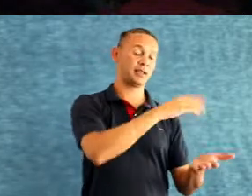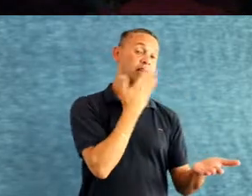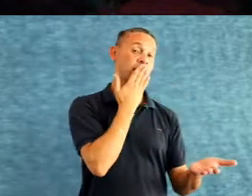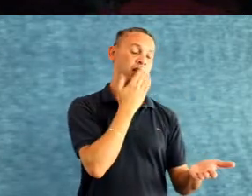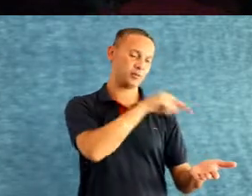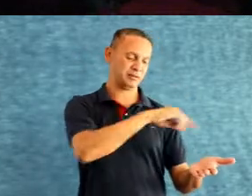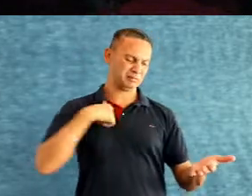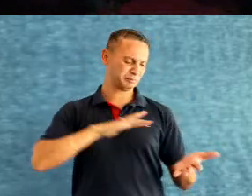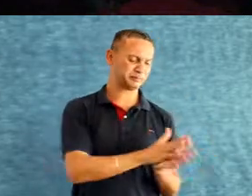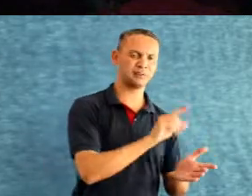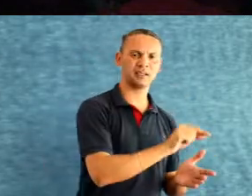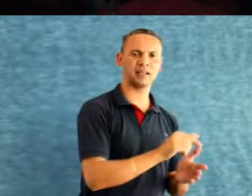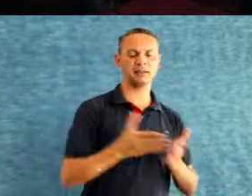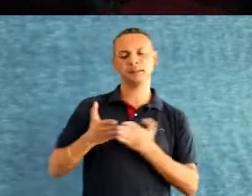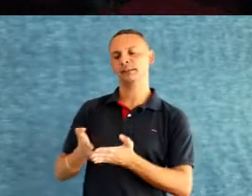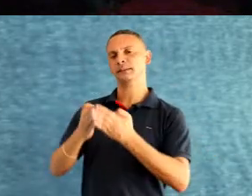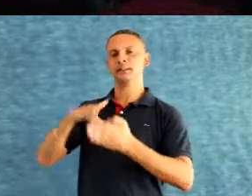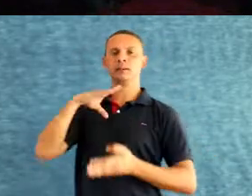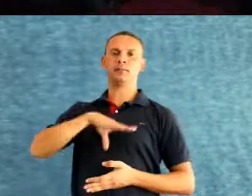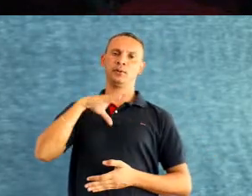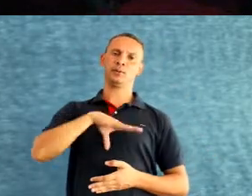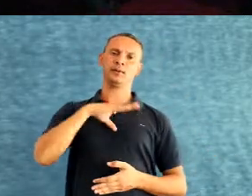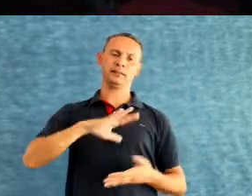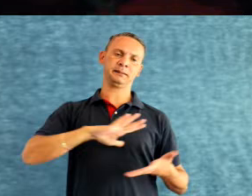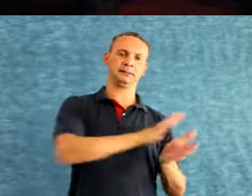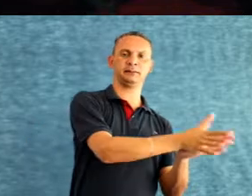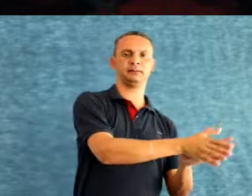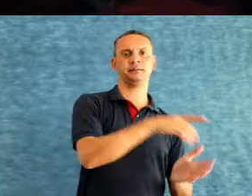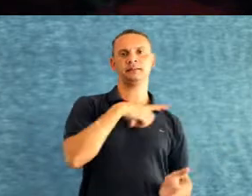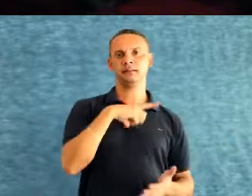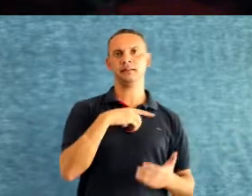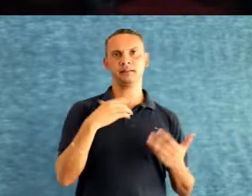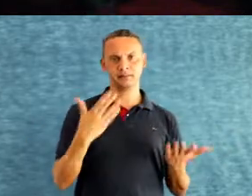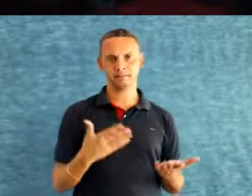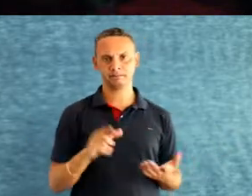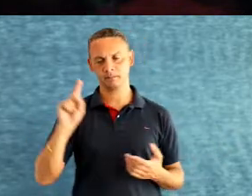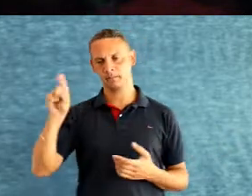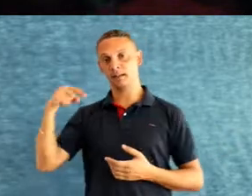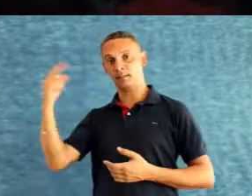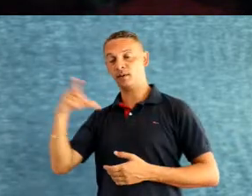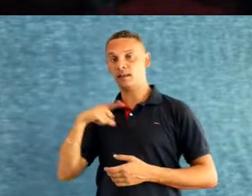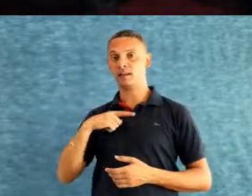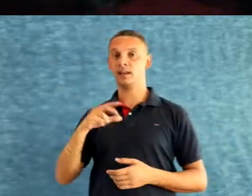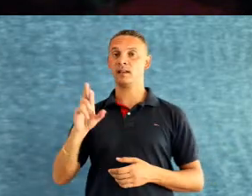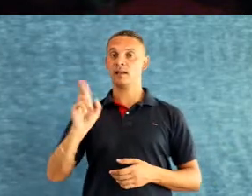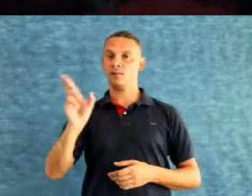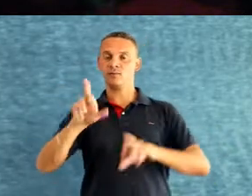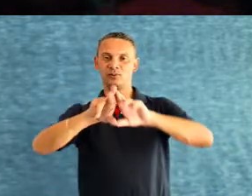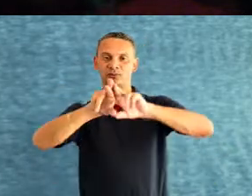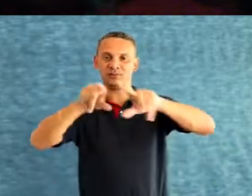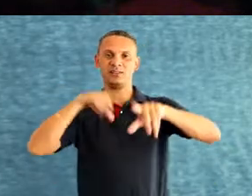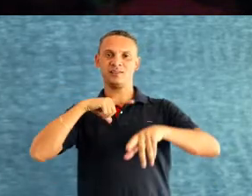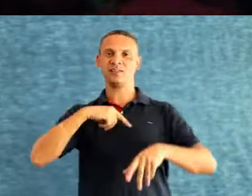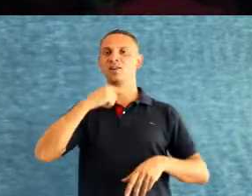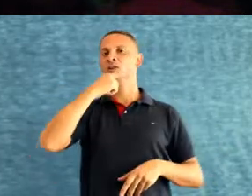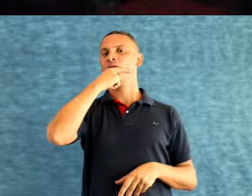os protagonistas são os liberais, com destaque para Nunes Machado, o herói da Revolução Praeira, e os antagonistas, os